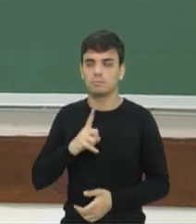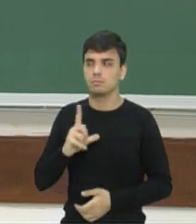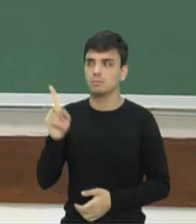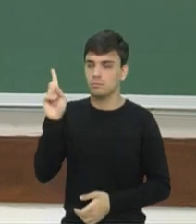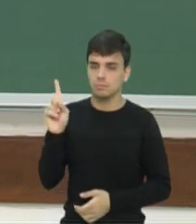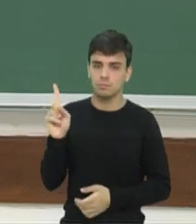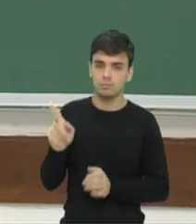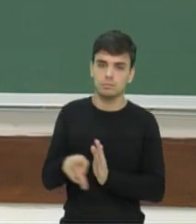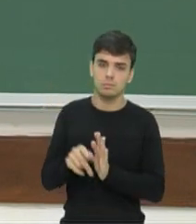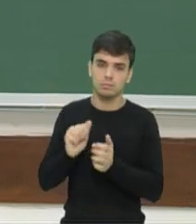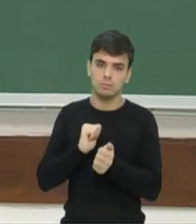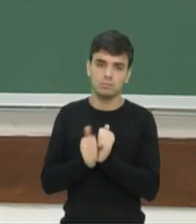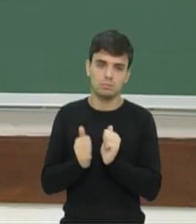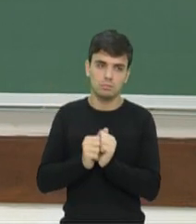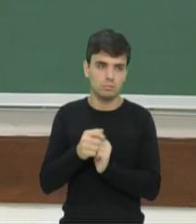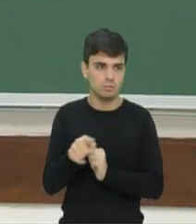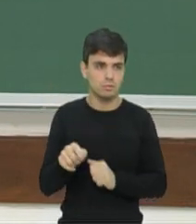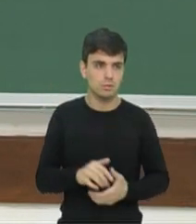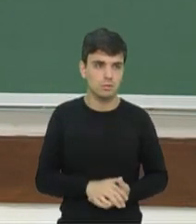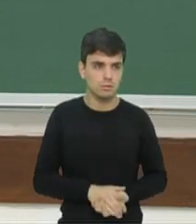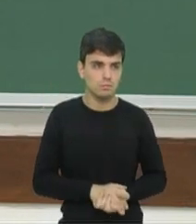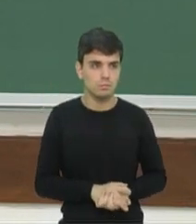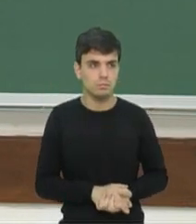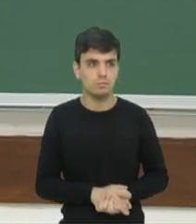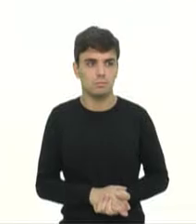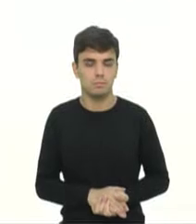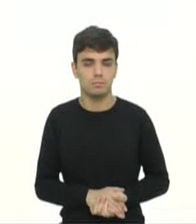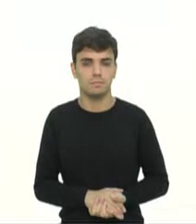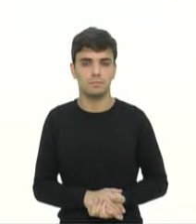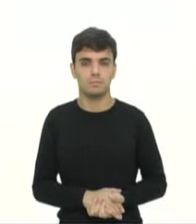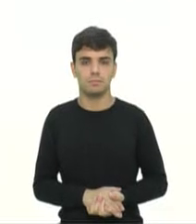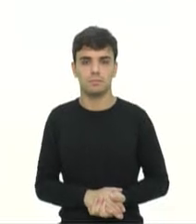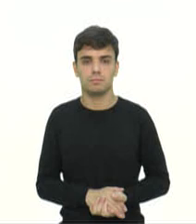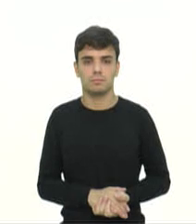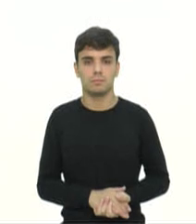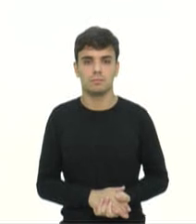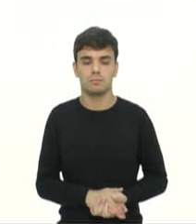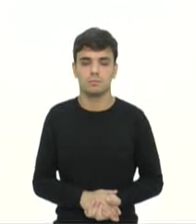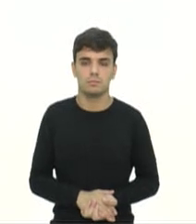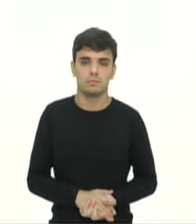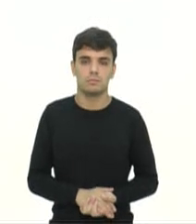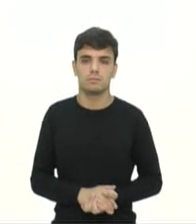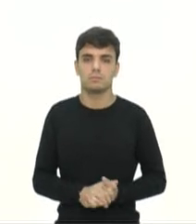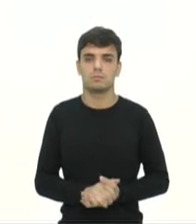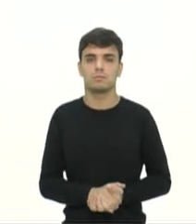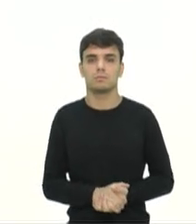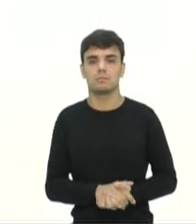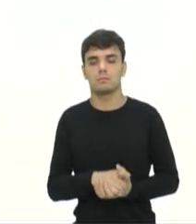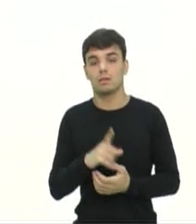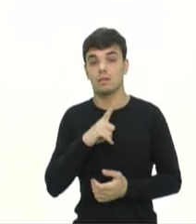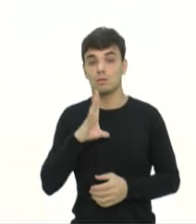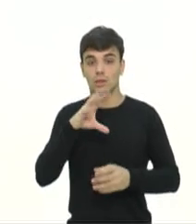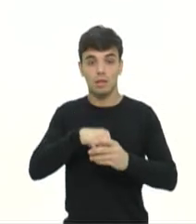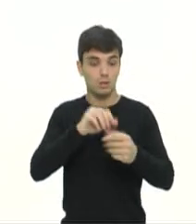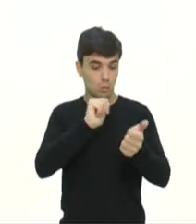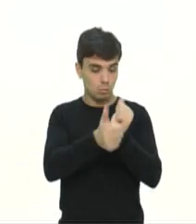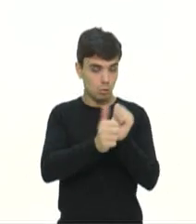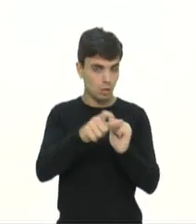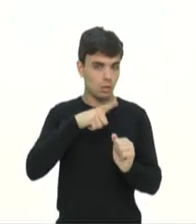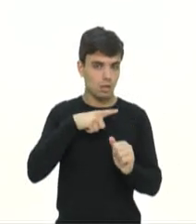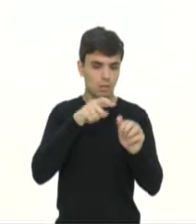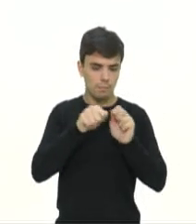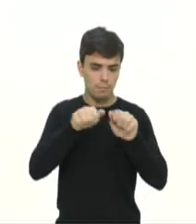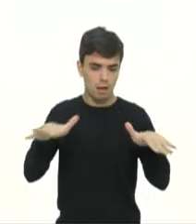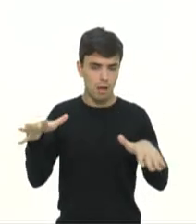do Karatê a vocês. Então, dentro do esportivo, ainda né, tem se espalhado rapidamente,